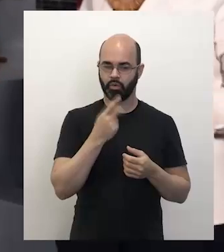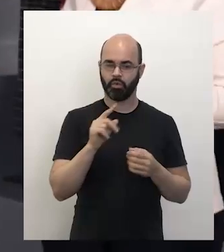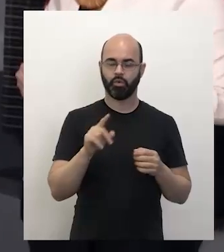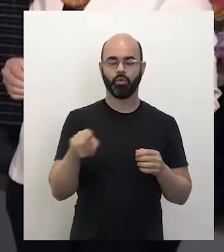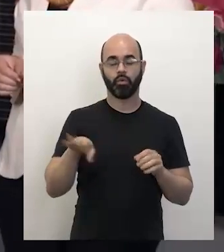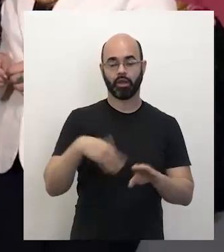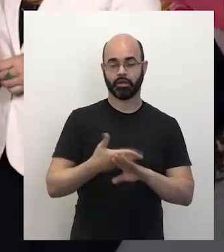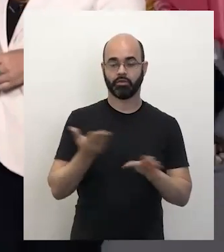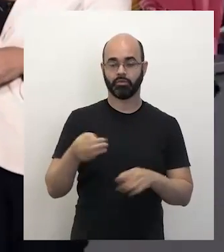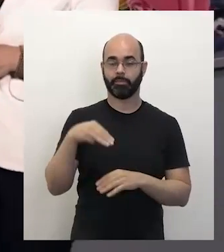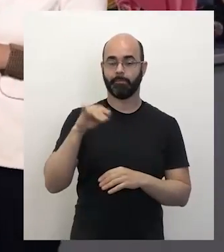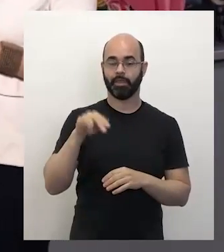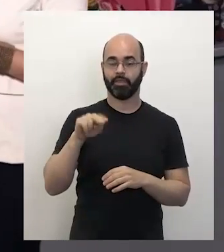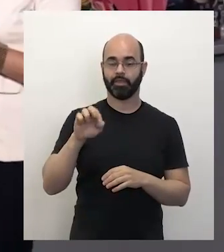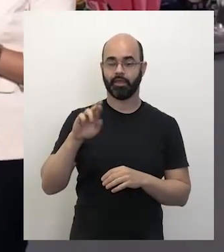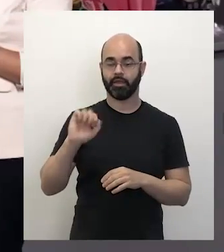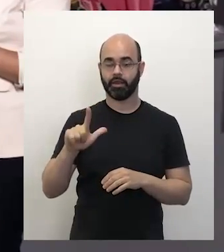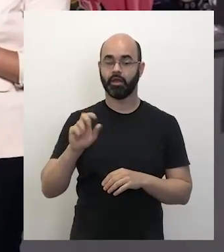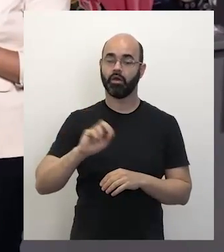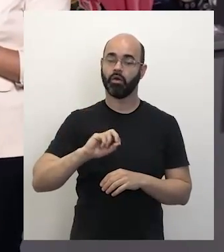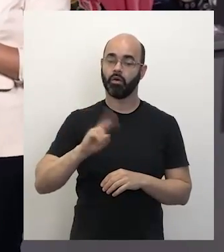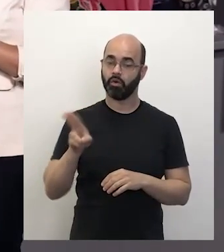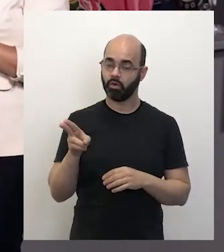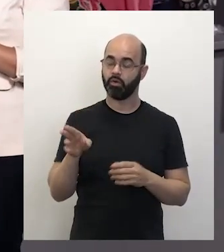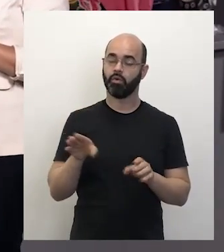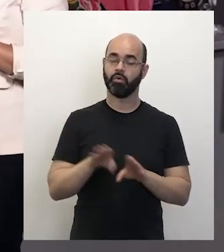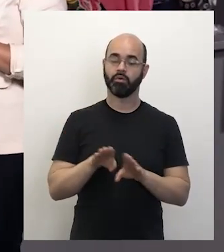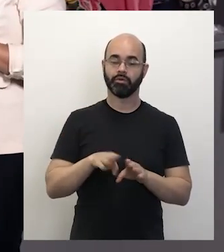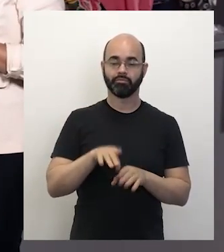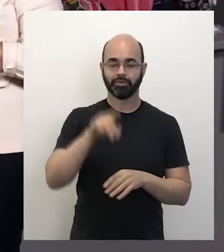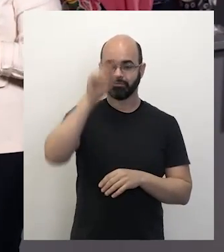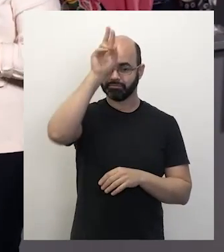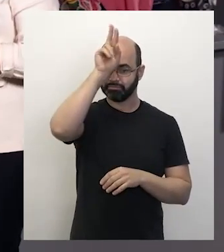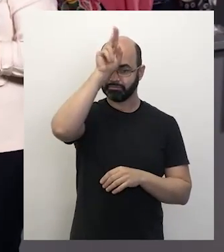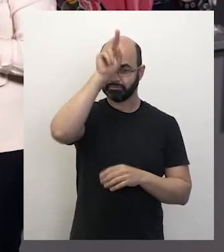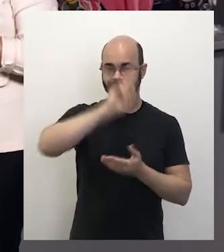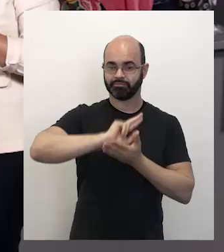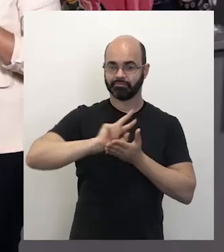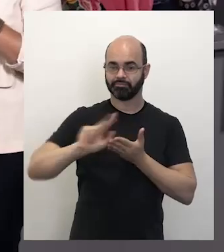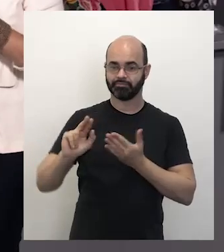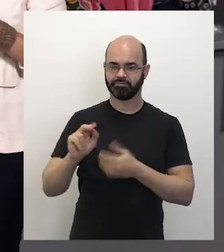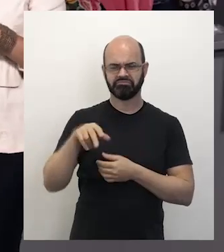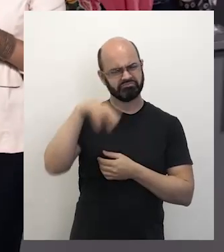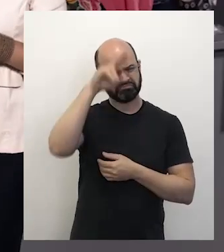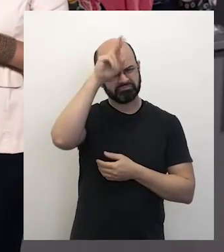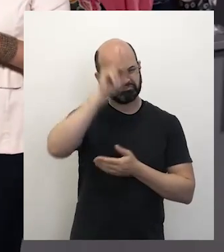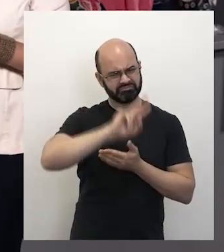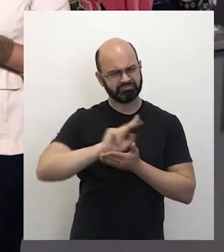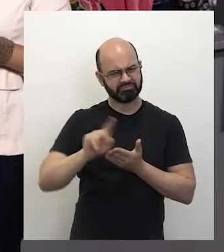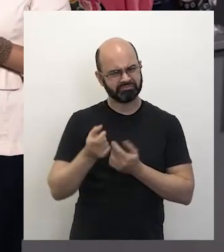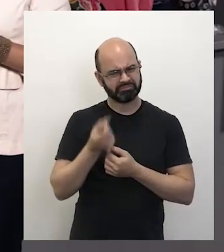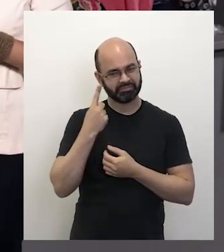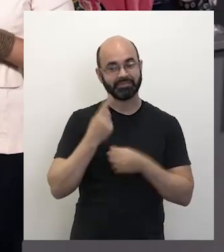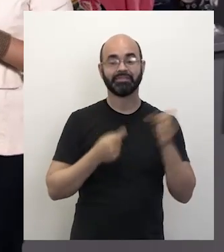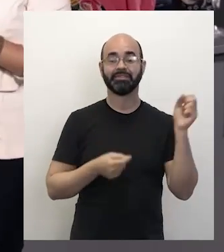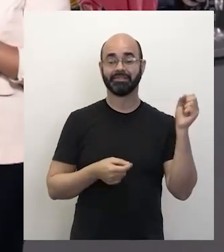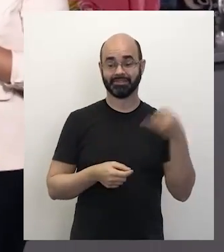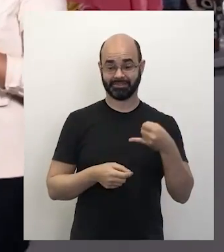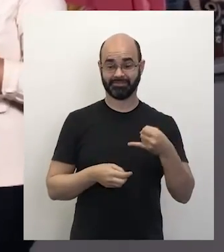minerais ou com insetos. Insetos? Sim. Então, olha só, Pelo que eu entendi até